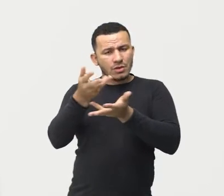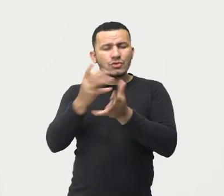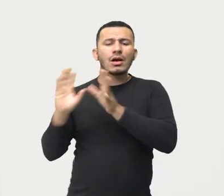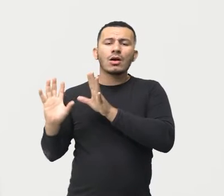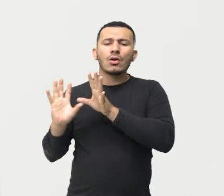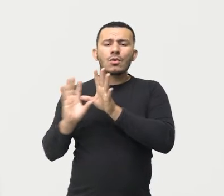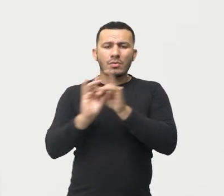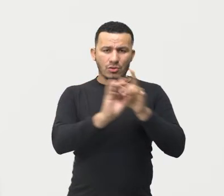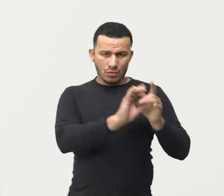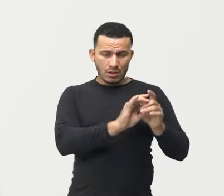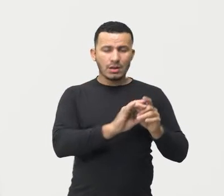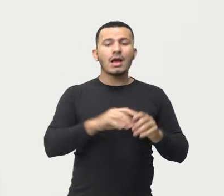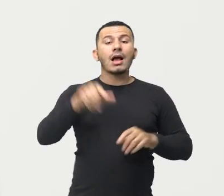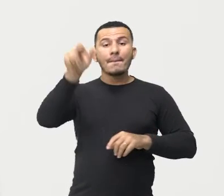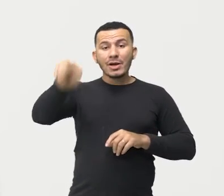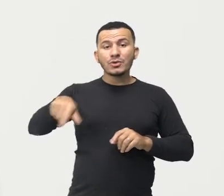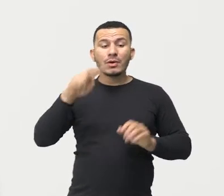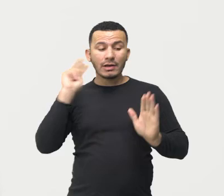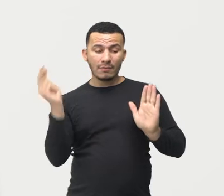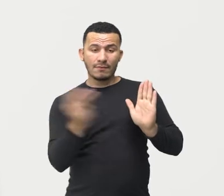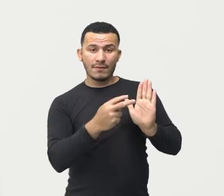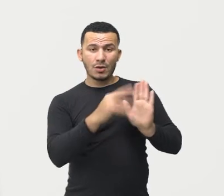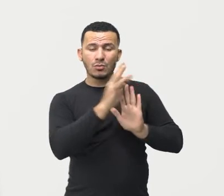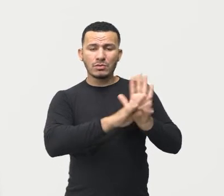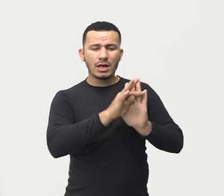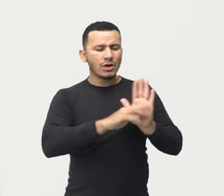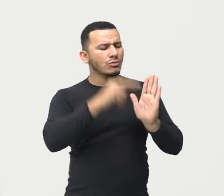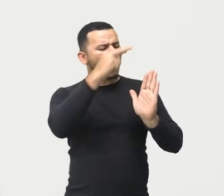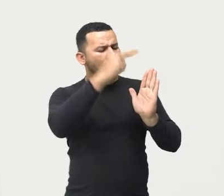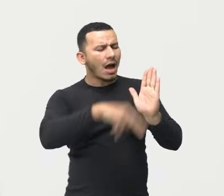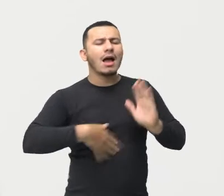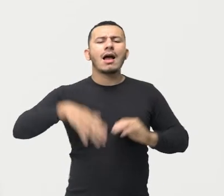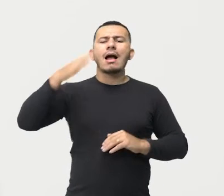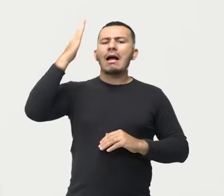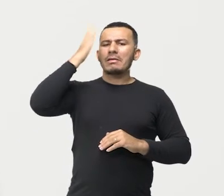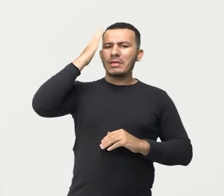tá bom? Para que quem for ler o teu texto saiba do que você